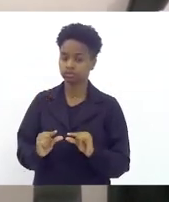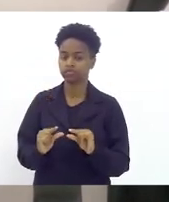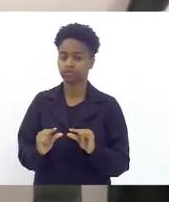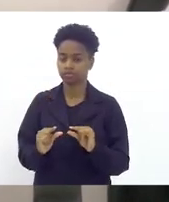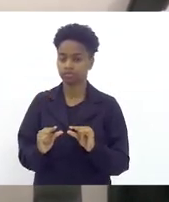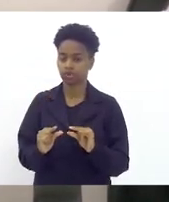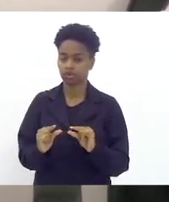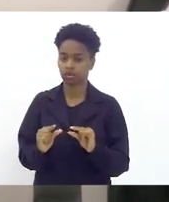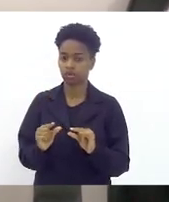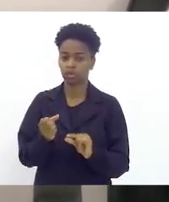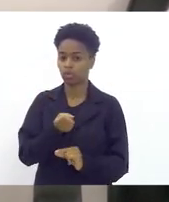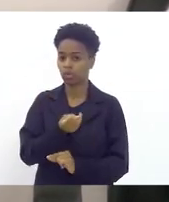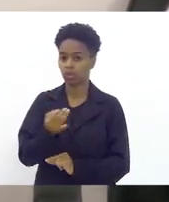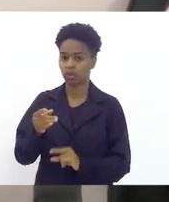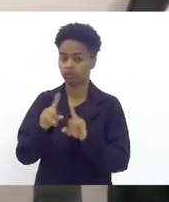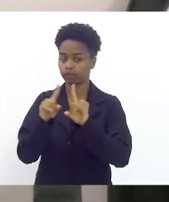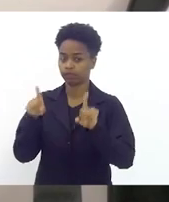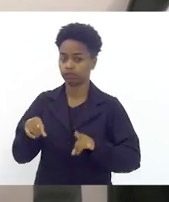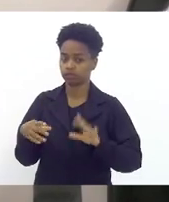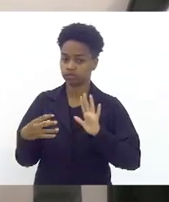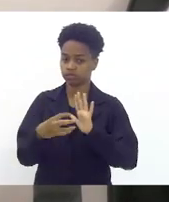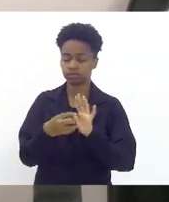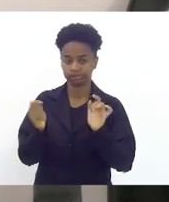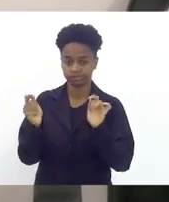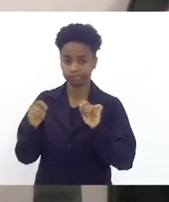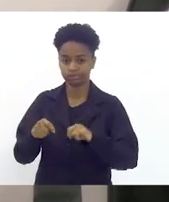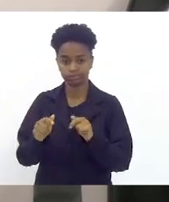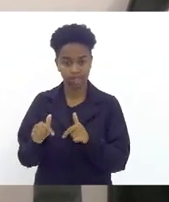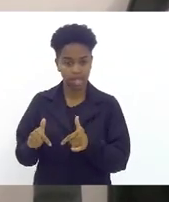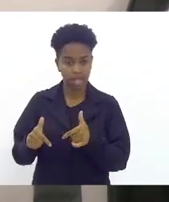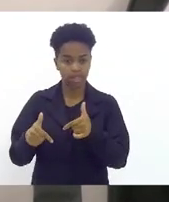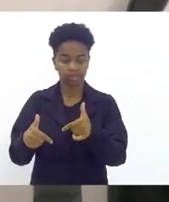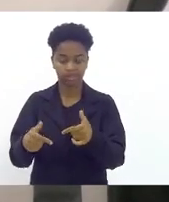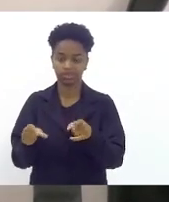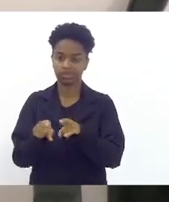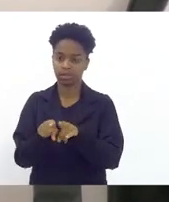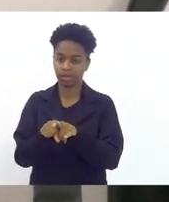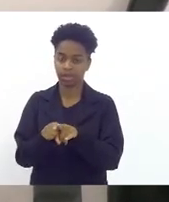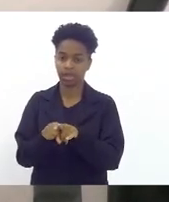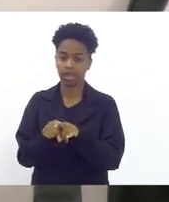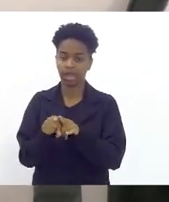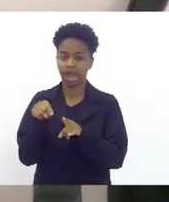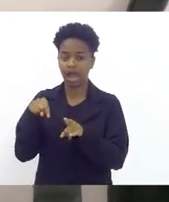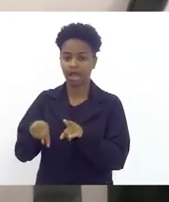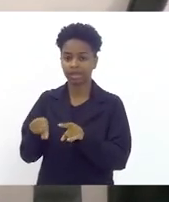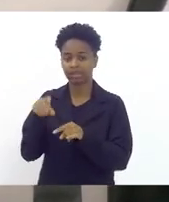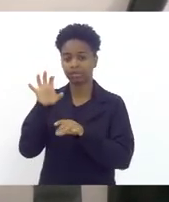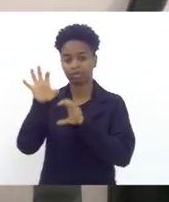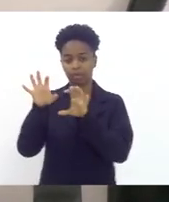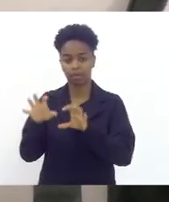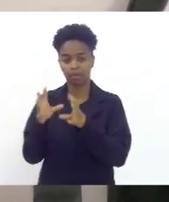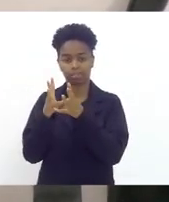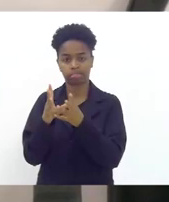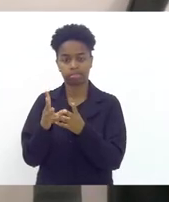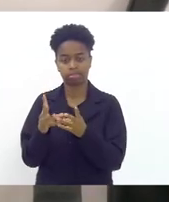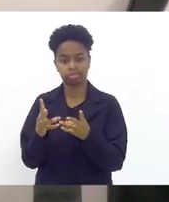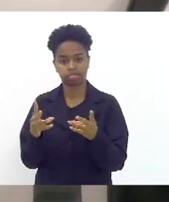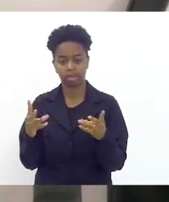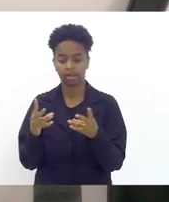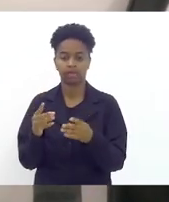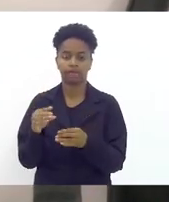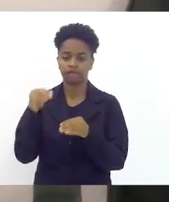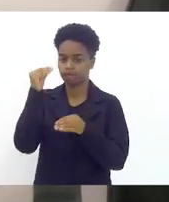número de servidores que poderiam atuar e enfraquecendo a superintendência regional aqui no Rio de Janeiro